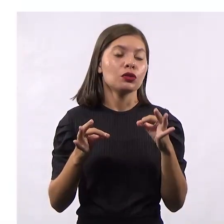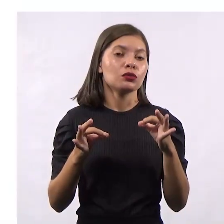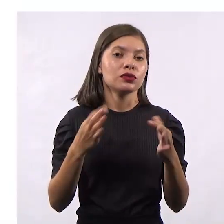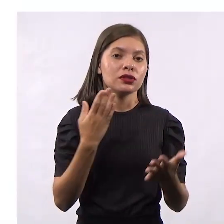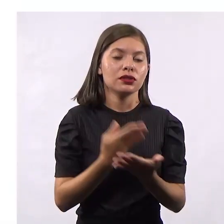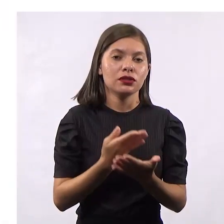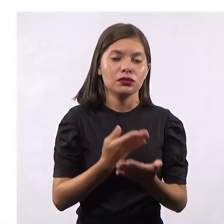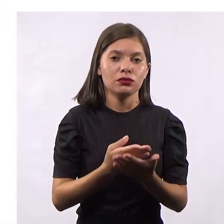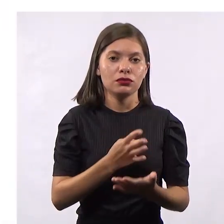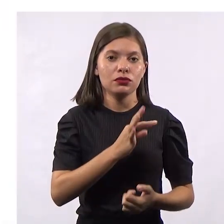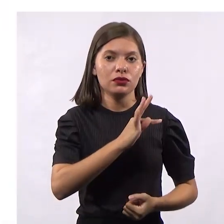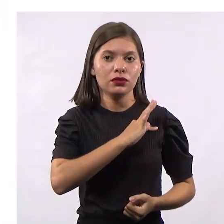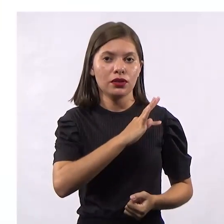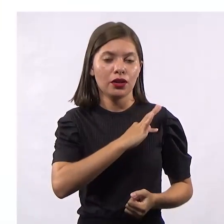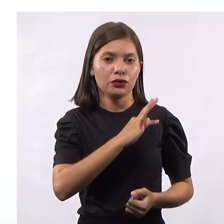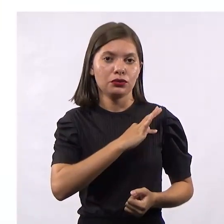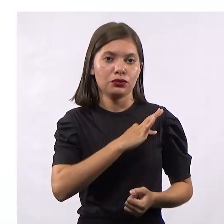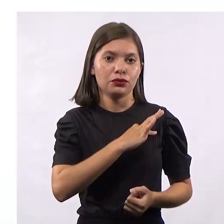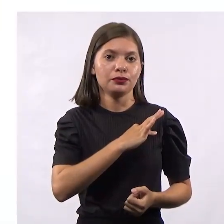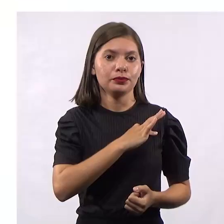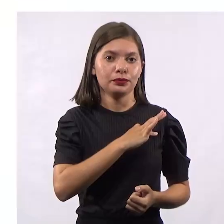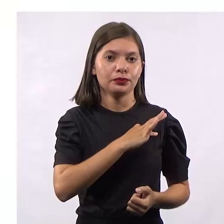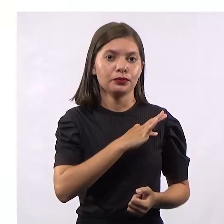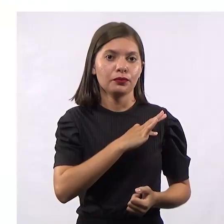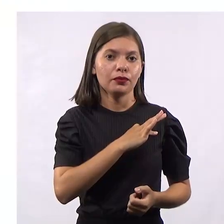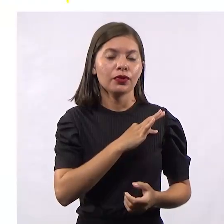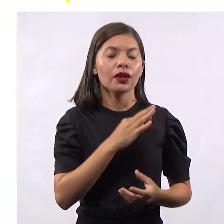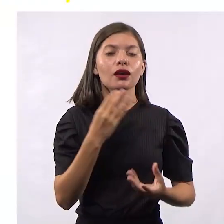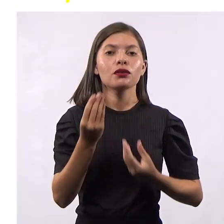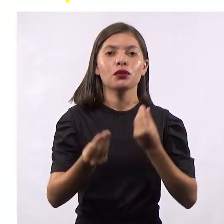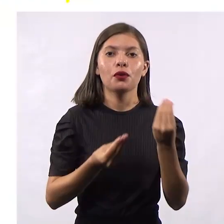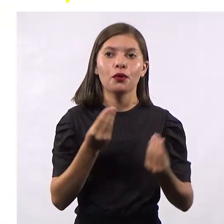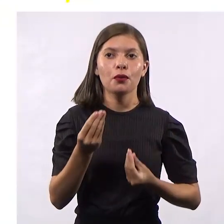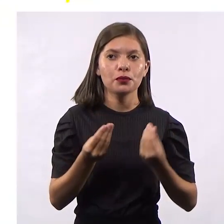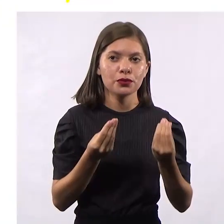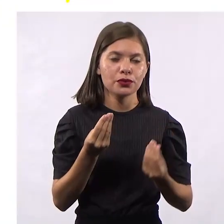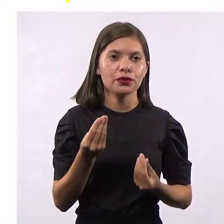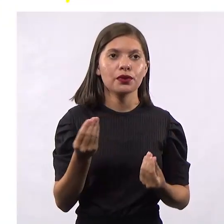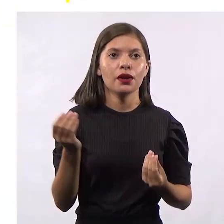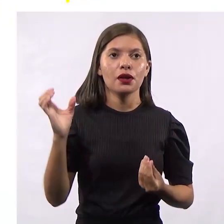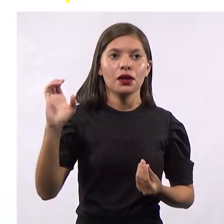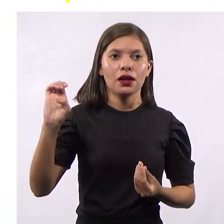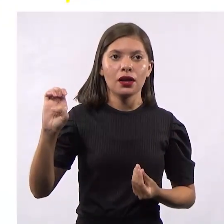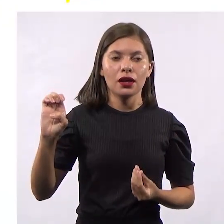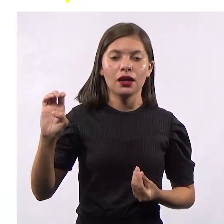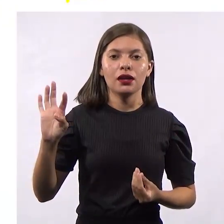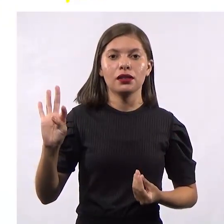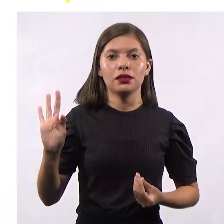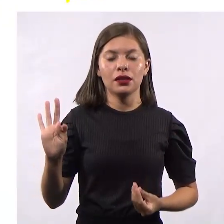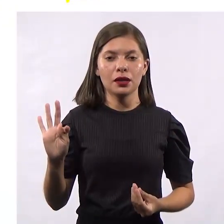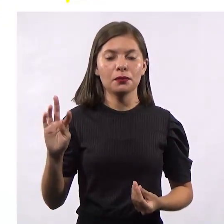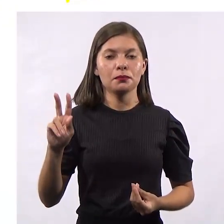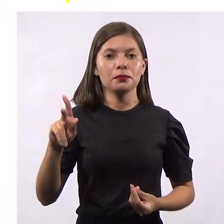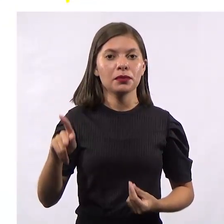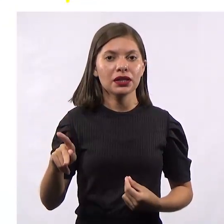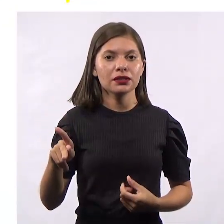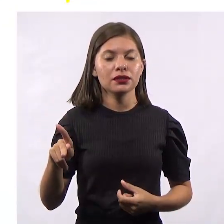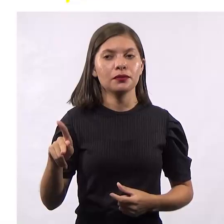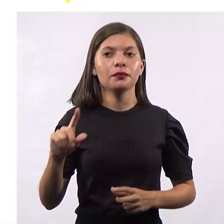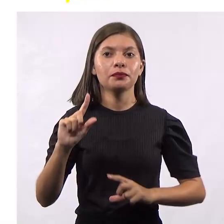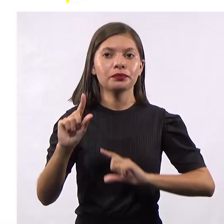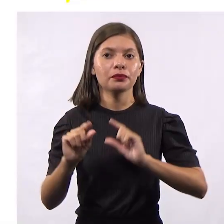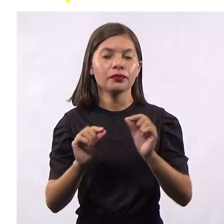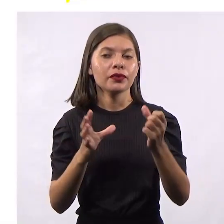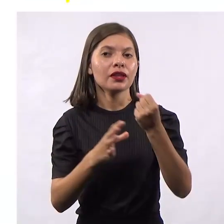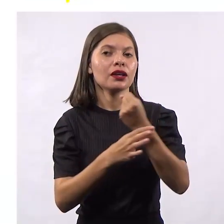estudos técnicos preliminares. Isso pode aparecer aí como os ETPs, Estudos Técnicos Preliminares, que